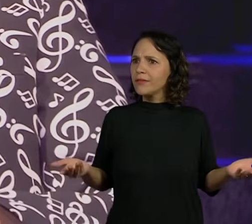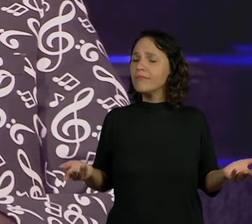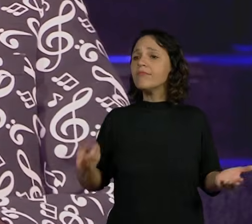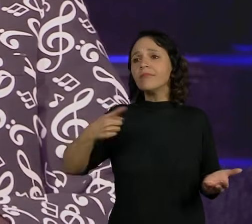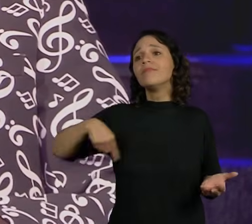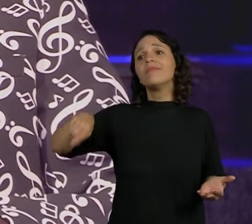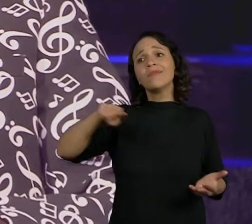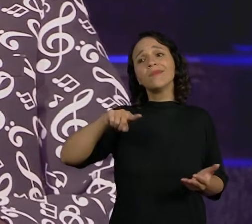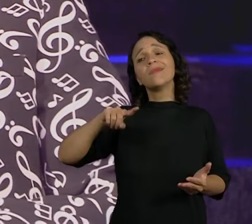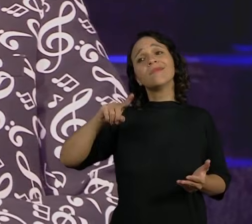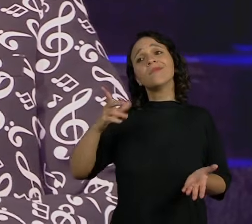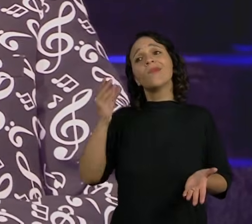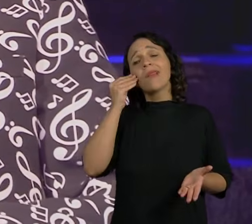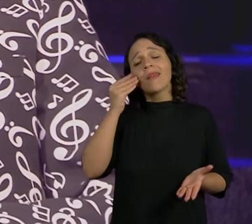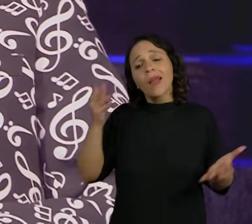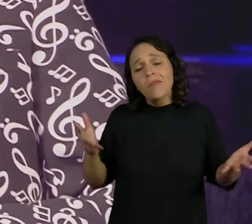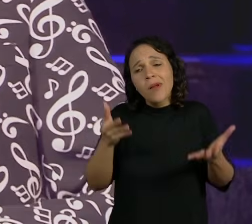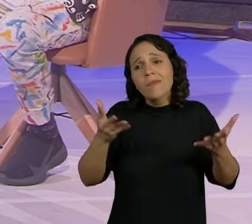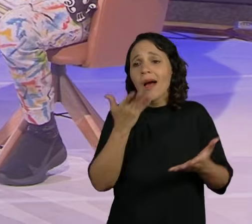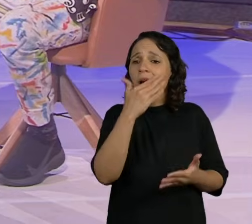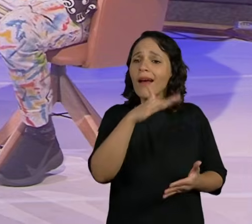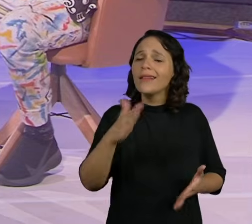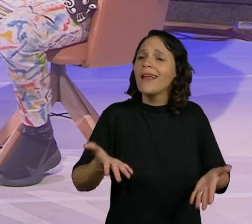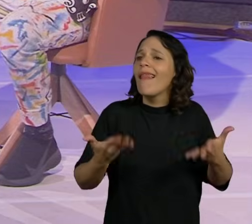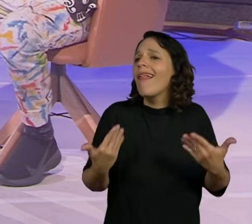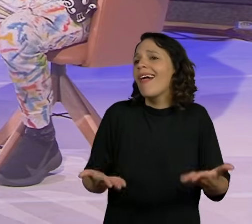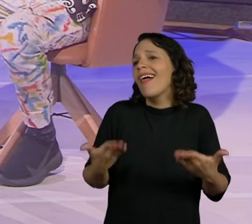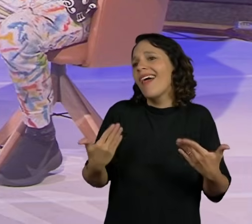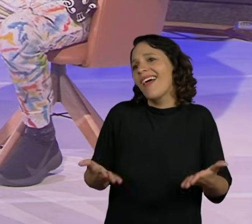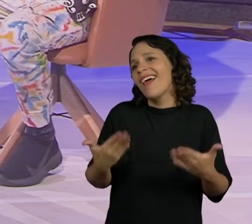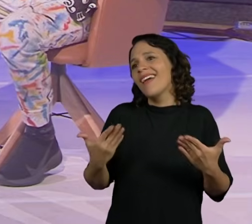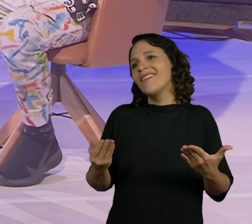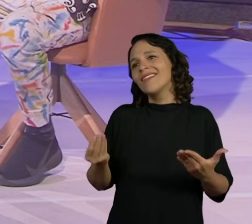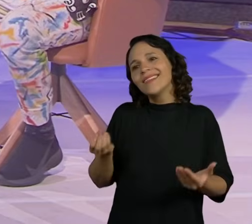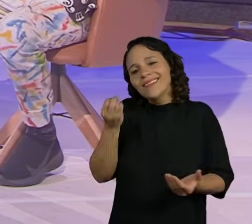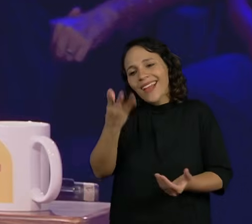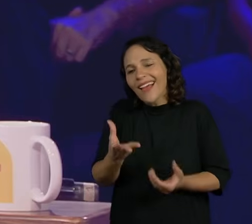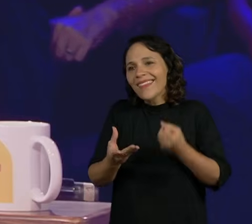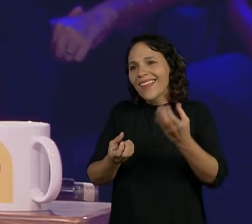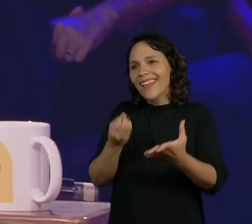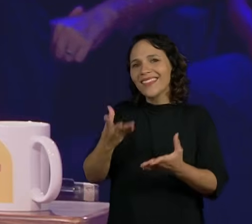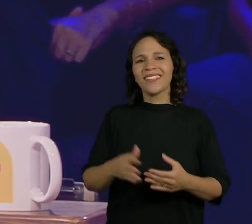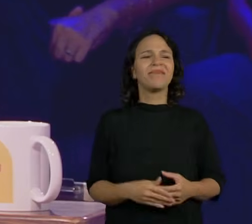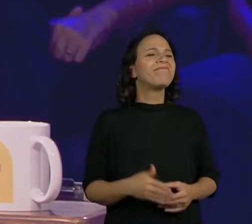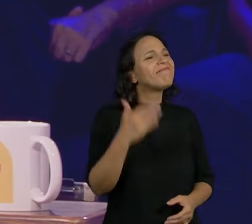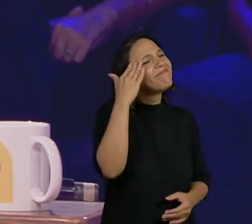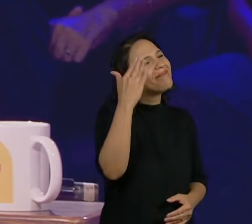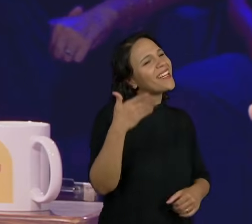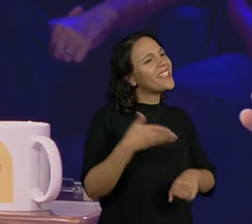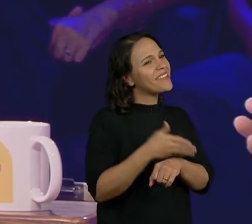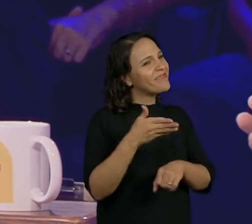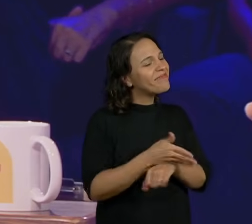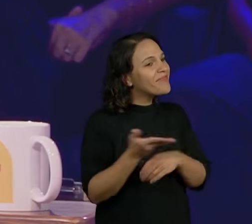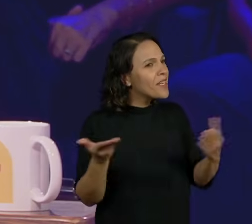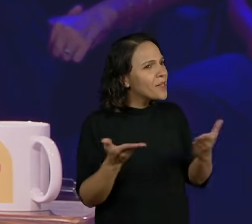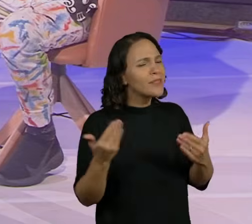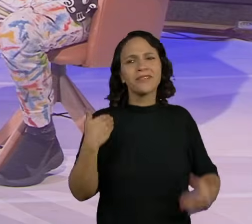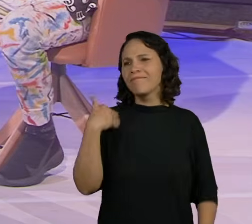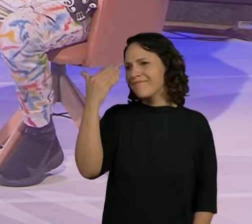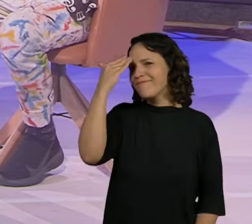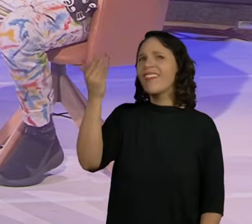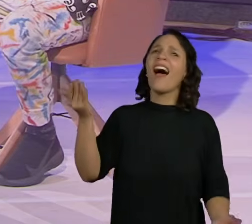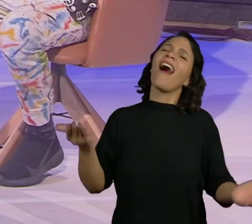papel é esse, tirar essas coisas da cabeça dos meninos Exatamente. e colocar coisa alegre. Falcão, obrigado pela sua presença aqui no Eu que programa.